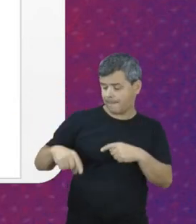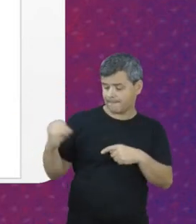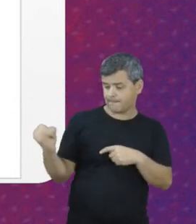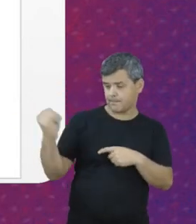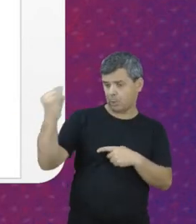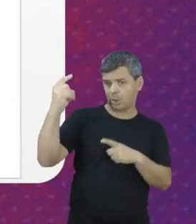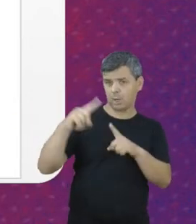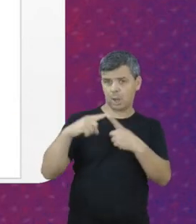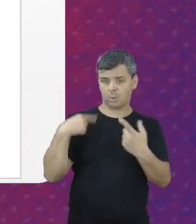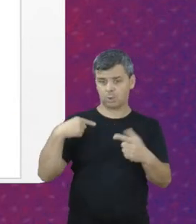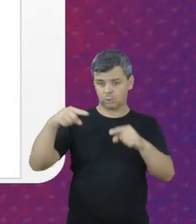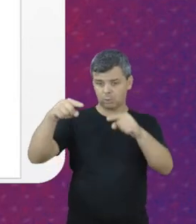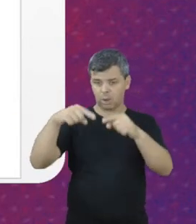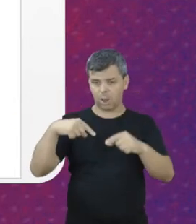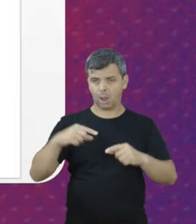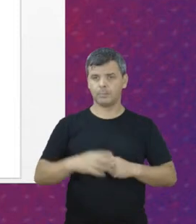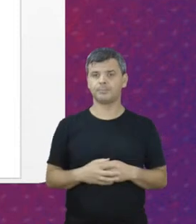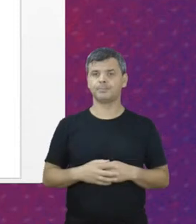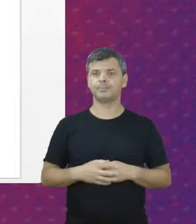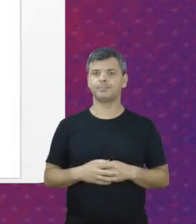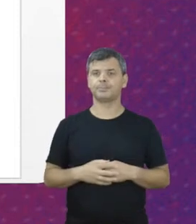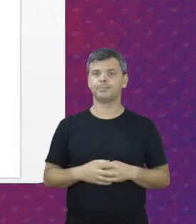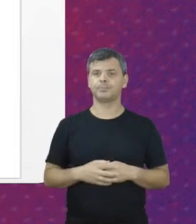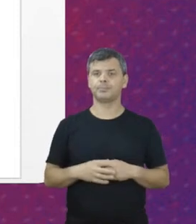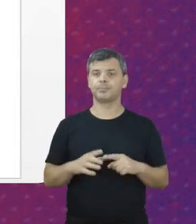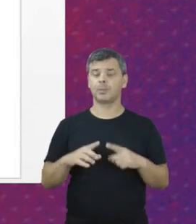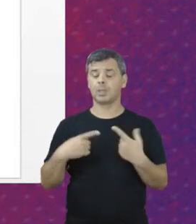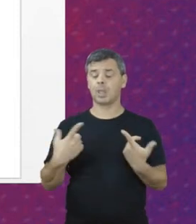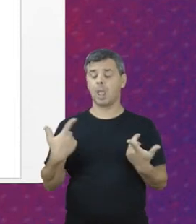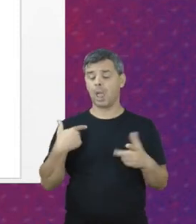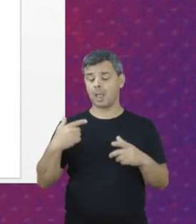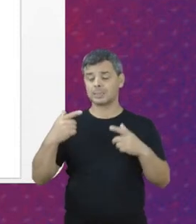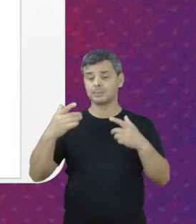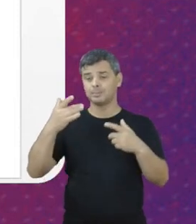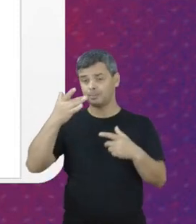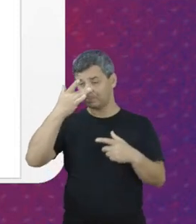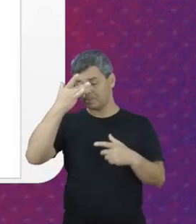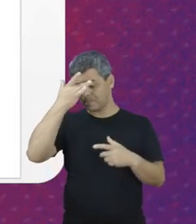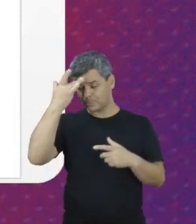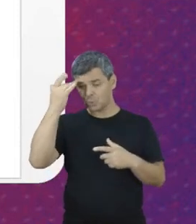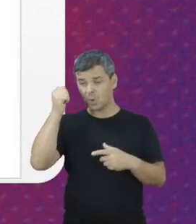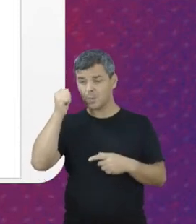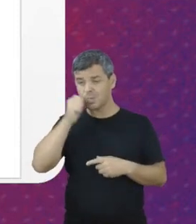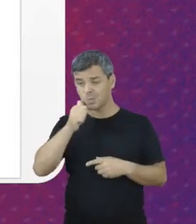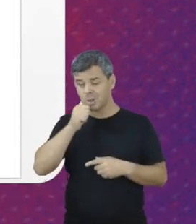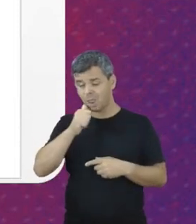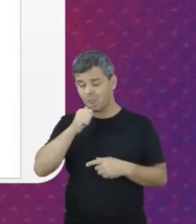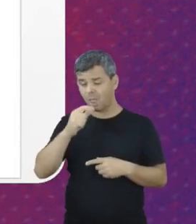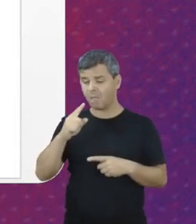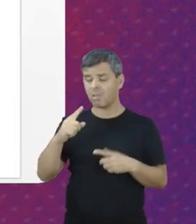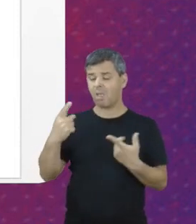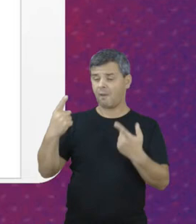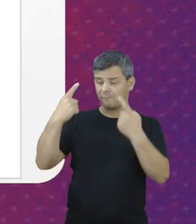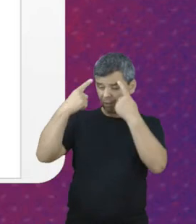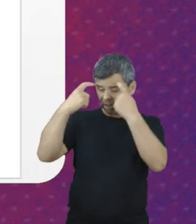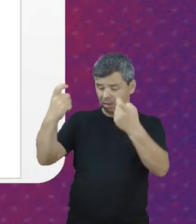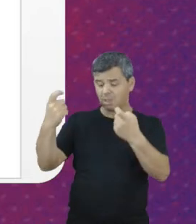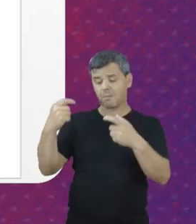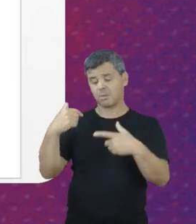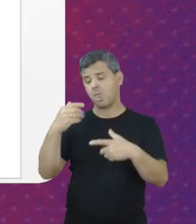porque é uma sala em que as vítimas são acolhidas, independente de ser homem ou mulher,